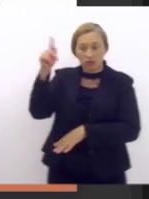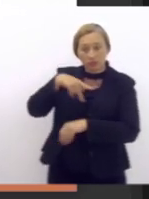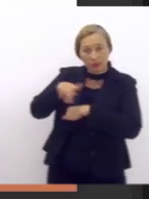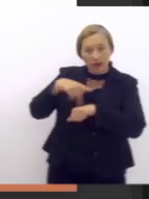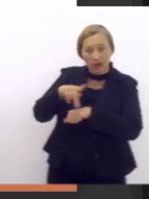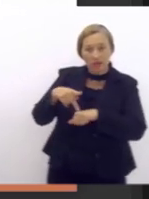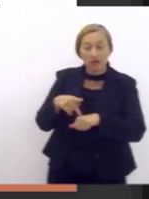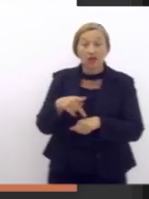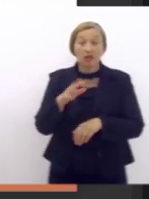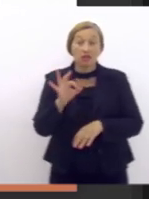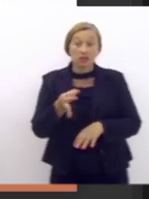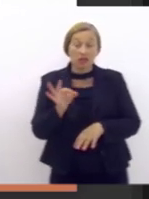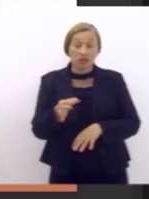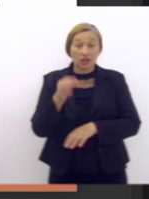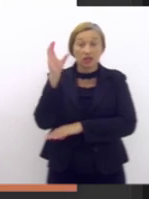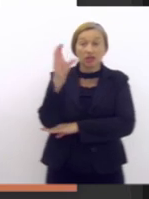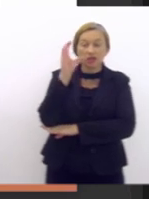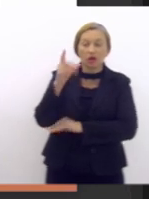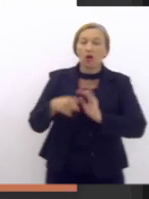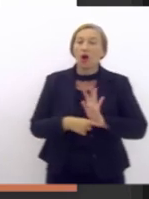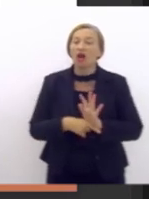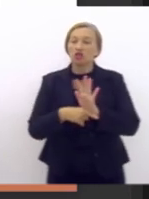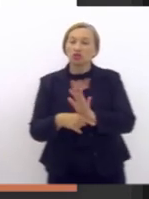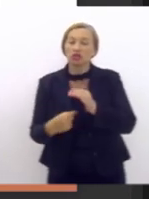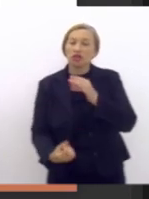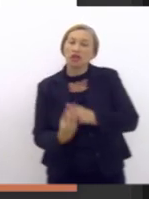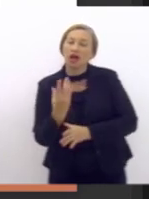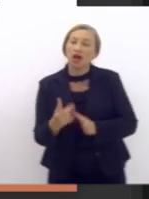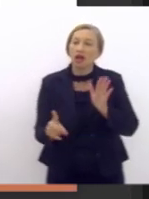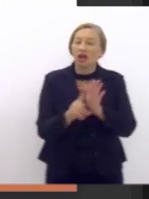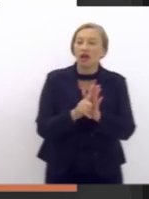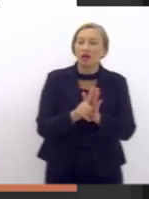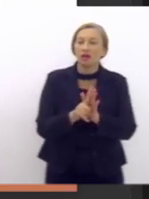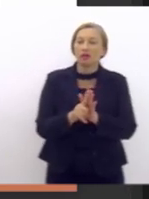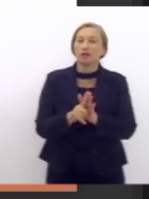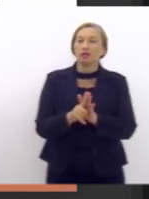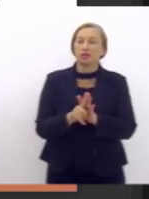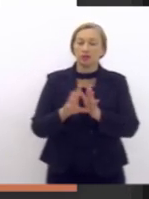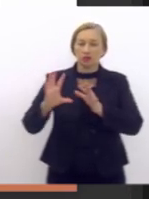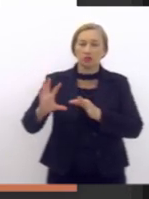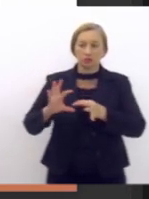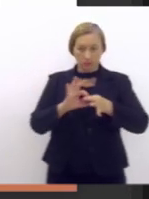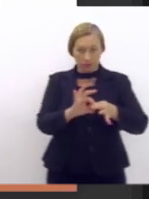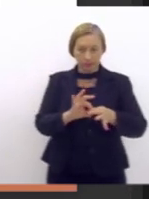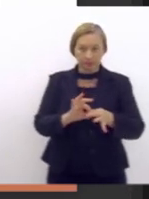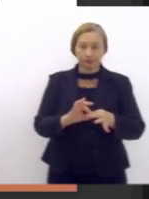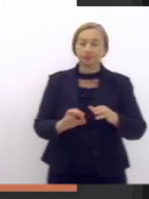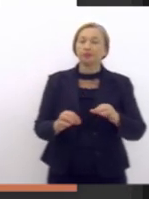evidências científicas que nos ajudem a criar leis mais completas, dentro